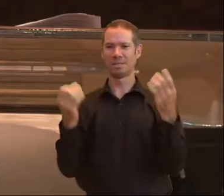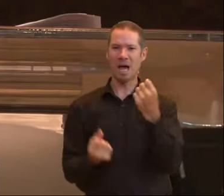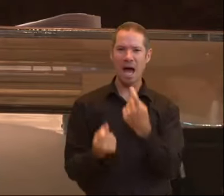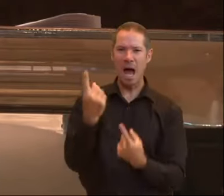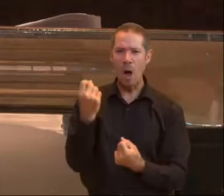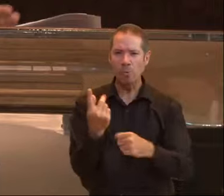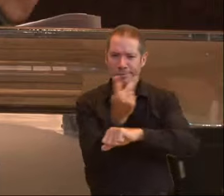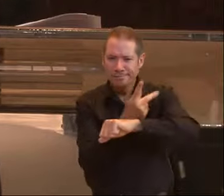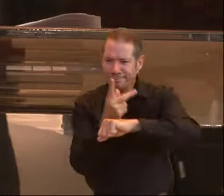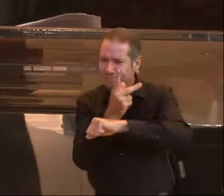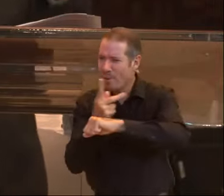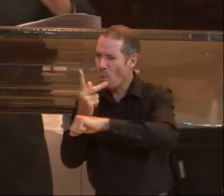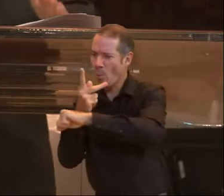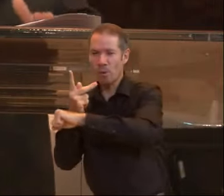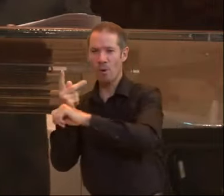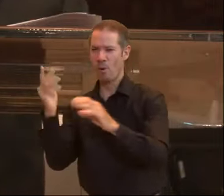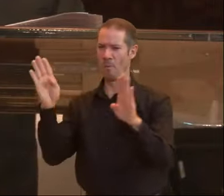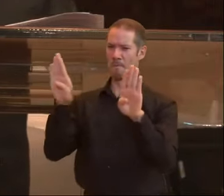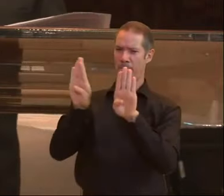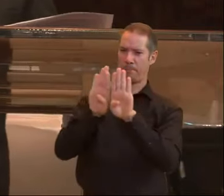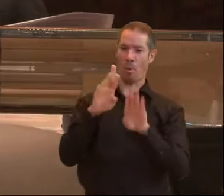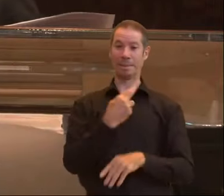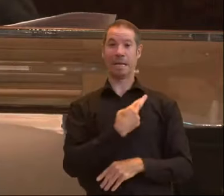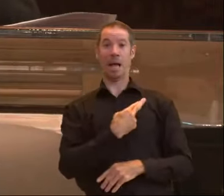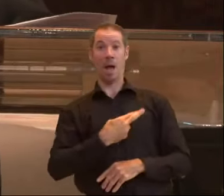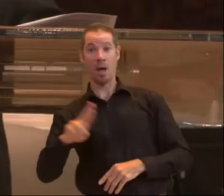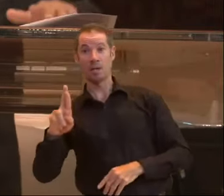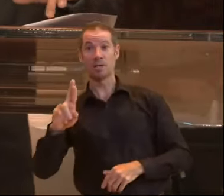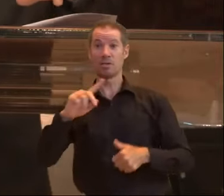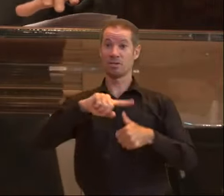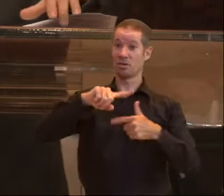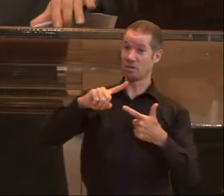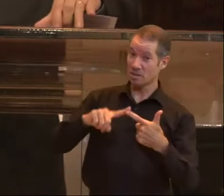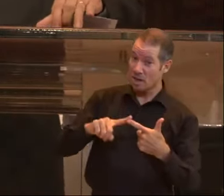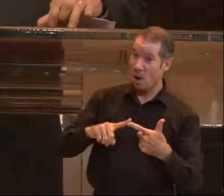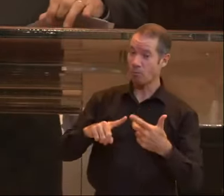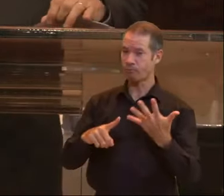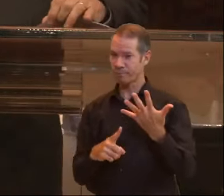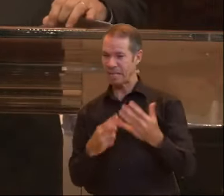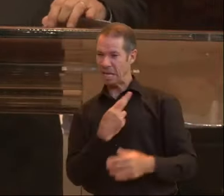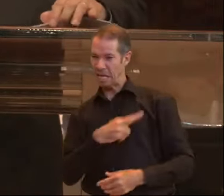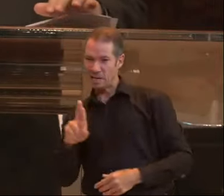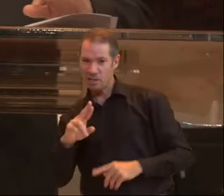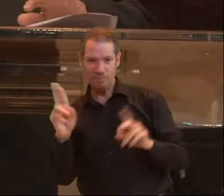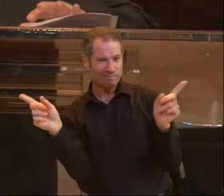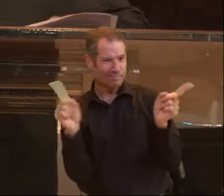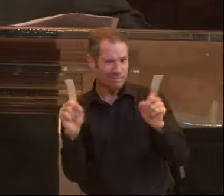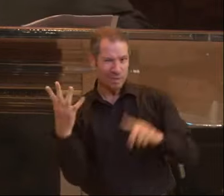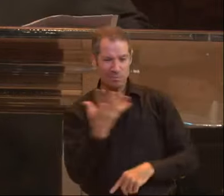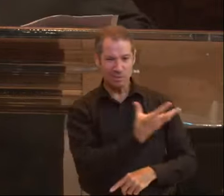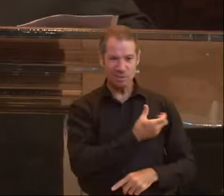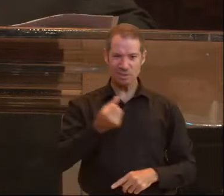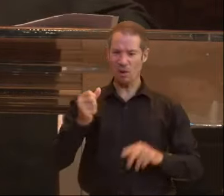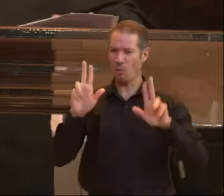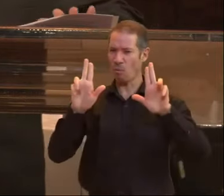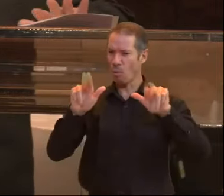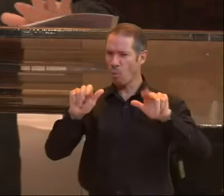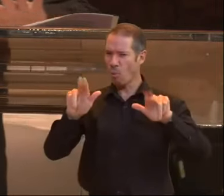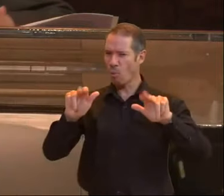Alguns procuram a porta da religião. Meus queridos, religião não salva, nunca